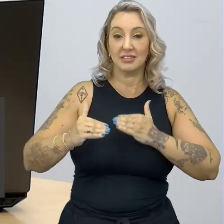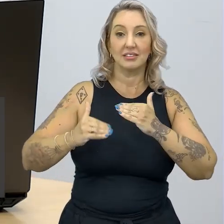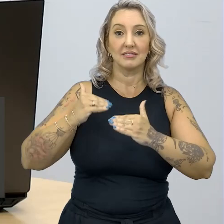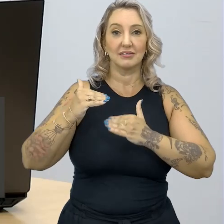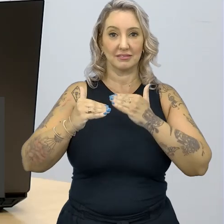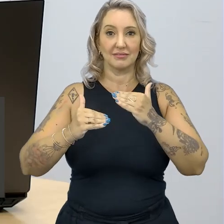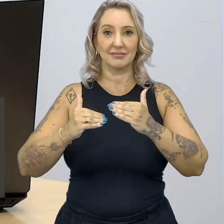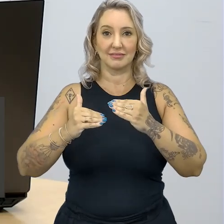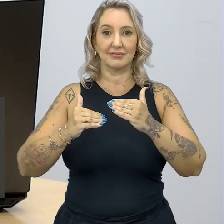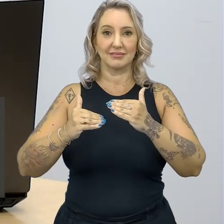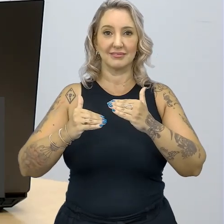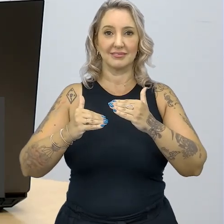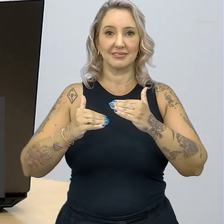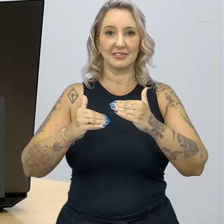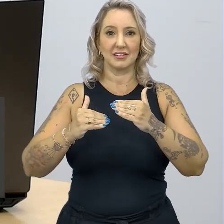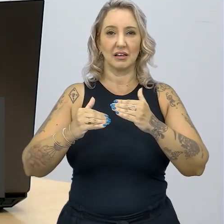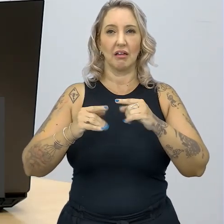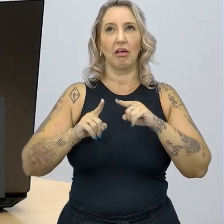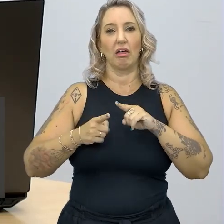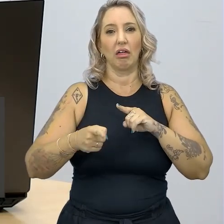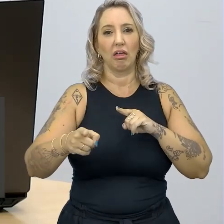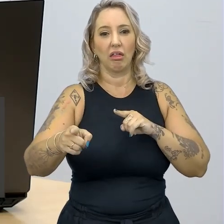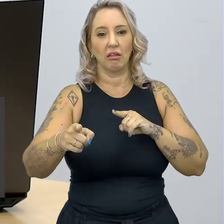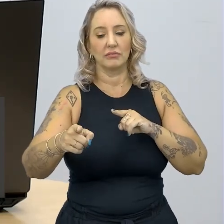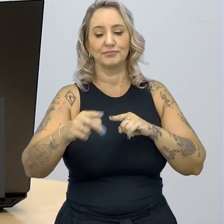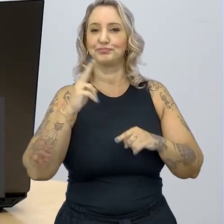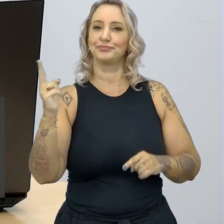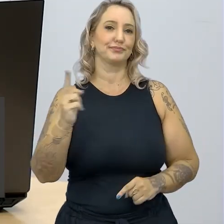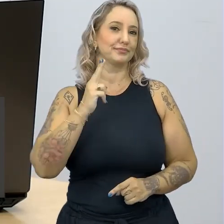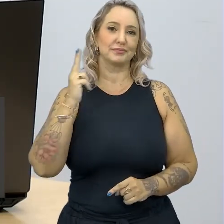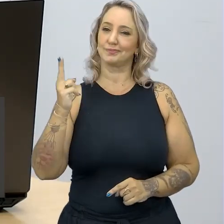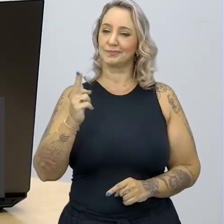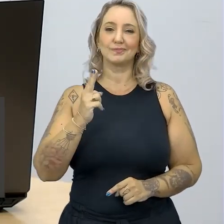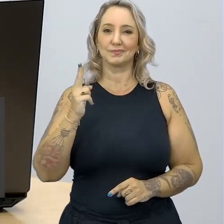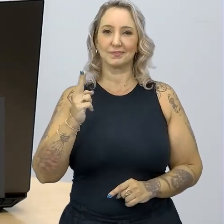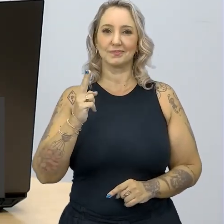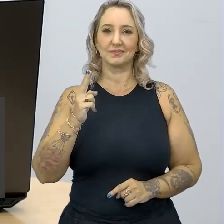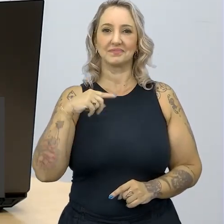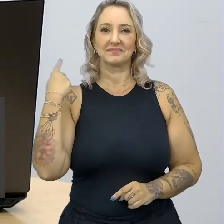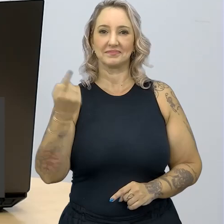muito longa e ele não vai conseguir. Então é